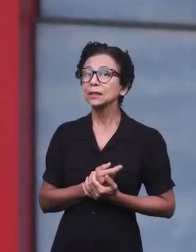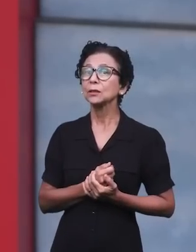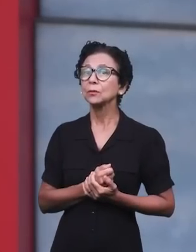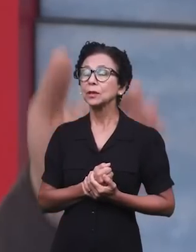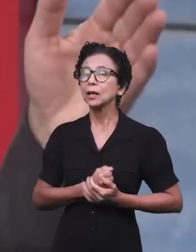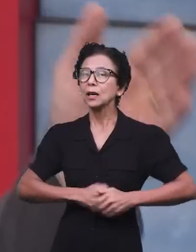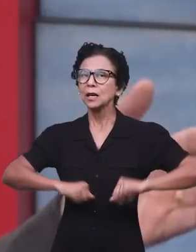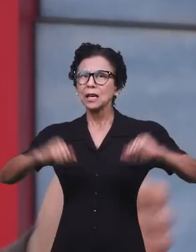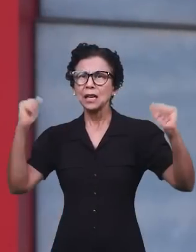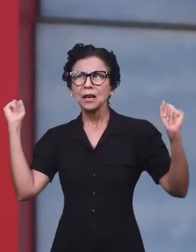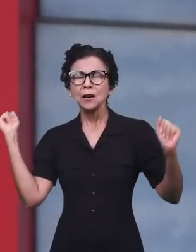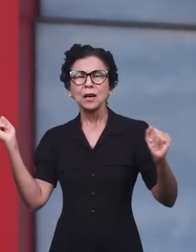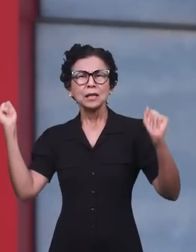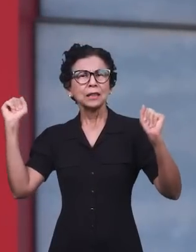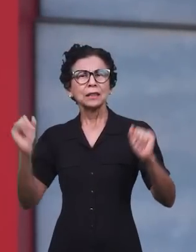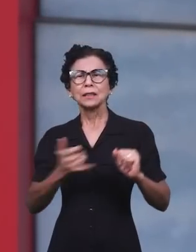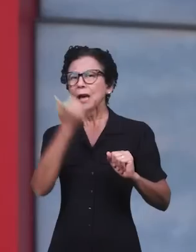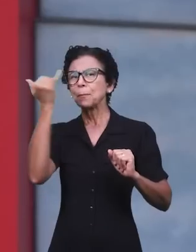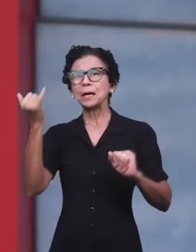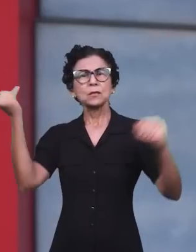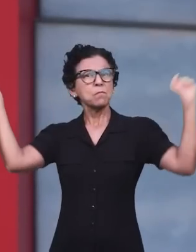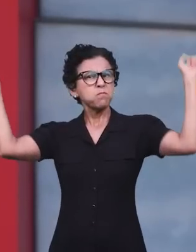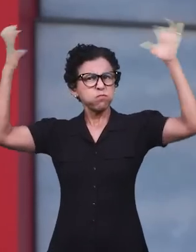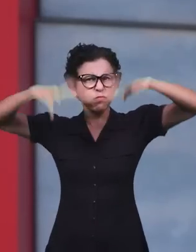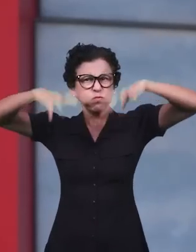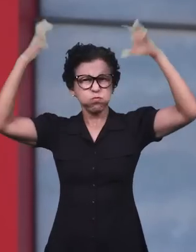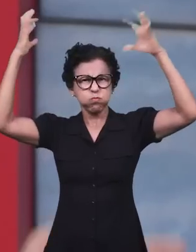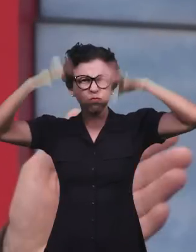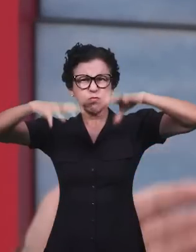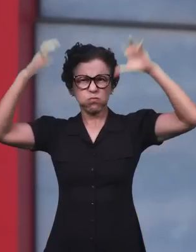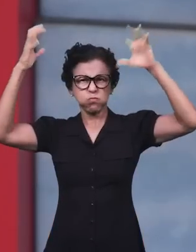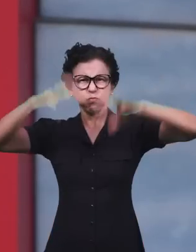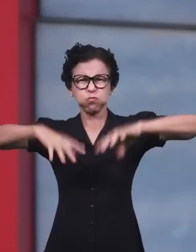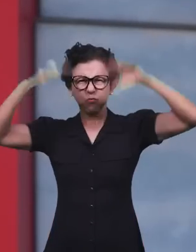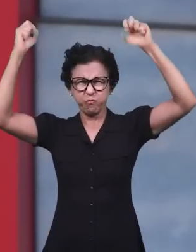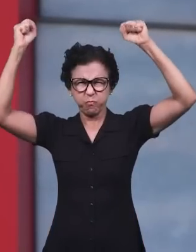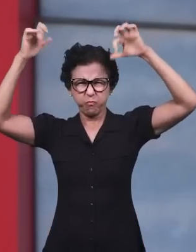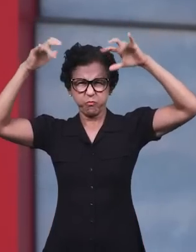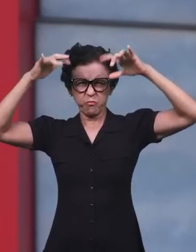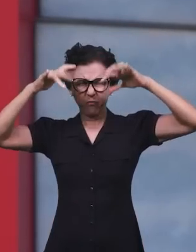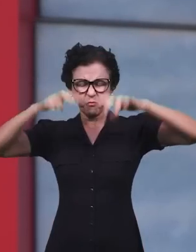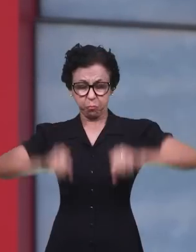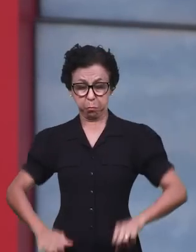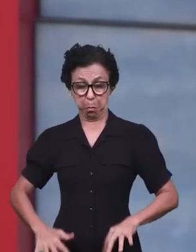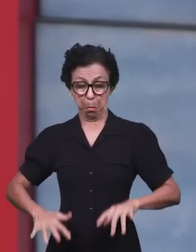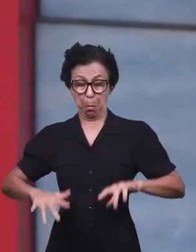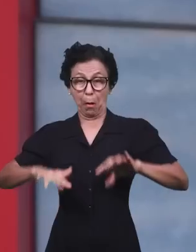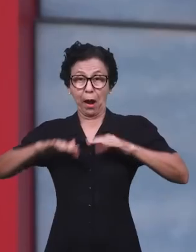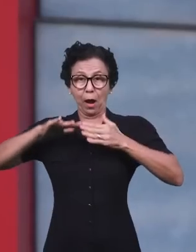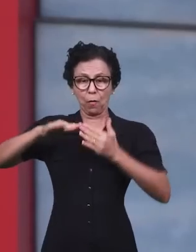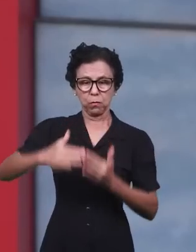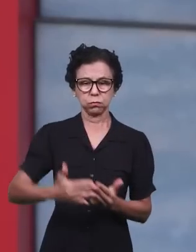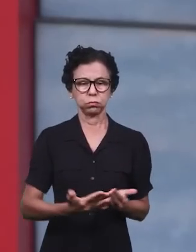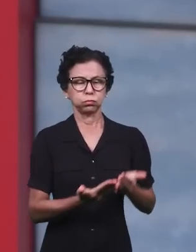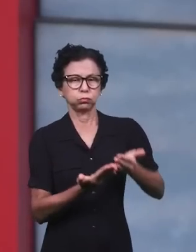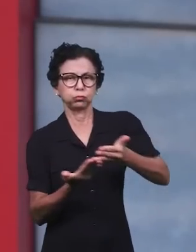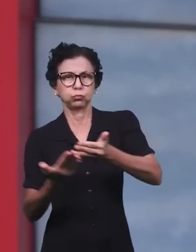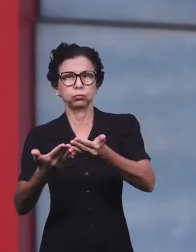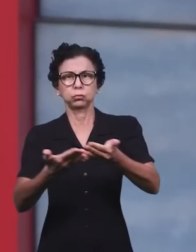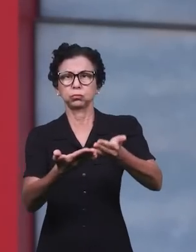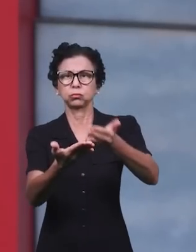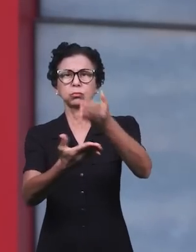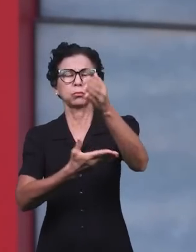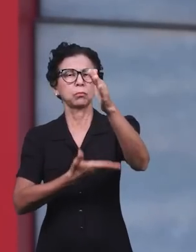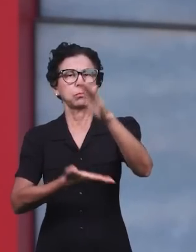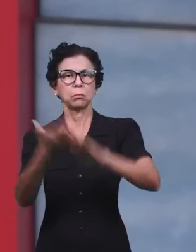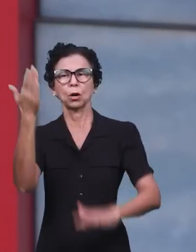fechada. Eles pereceram. Então, como jovem, você que é jovem, você que está nos assistindo, mesmo que não seja tão jovem,